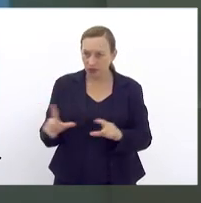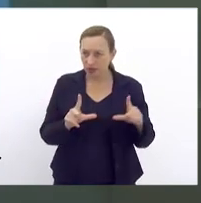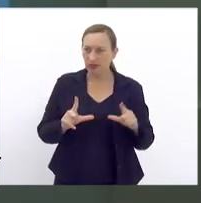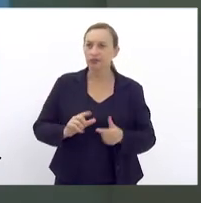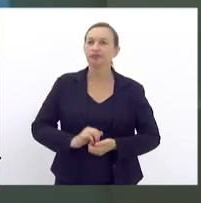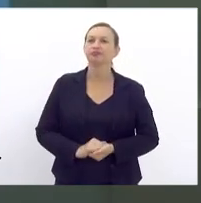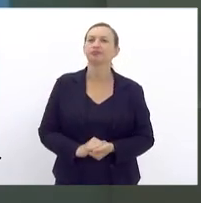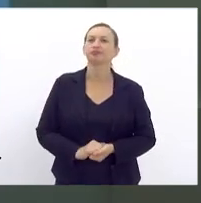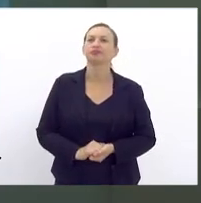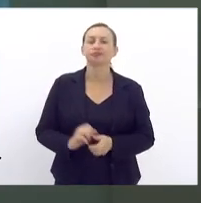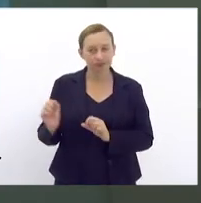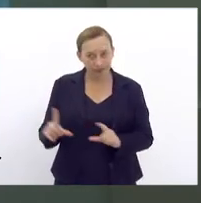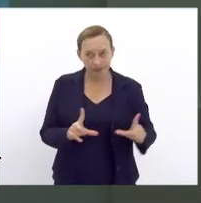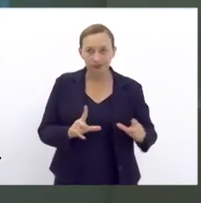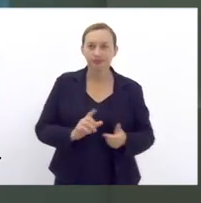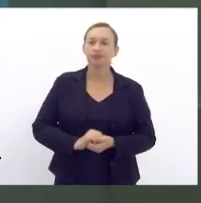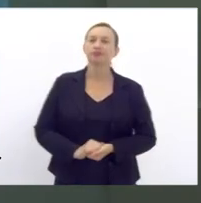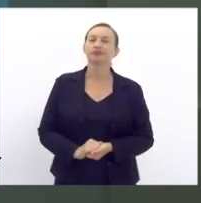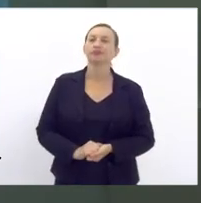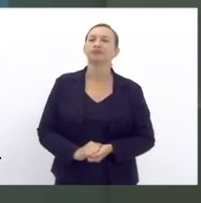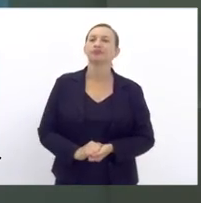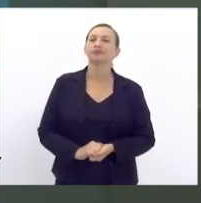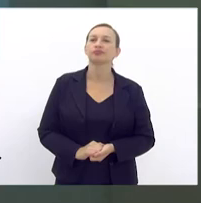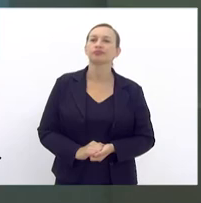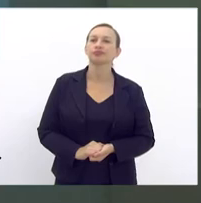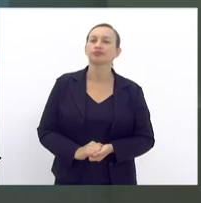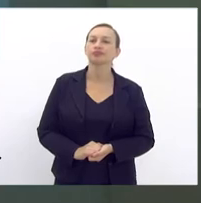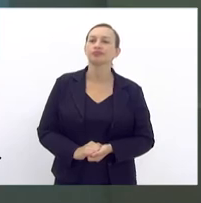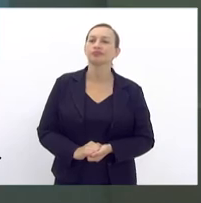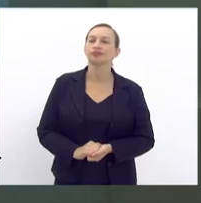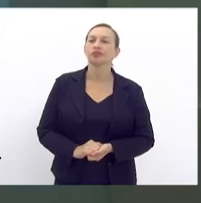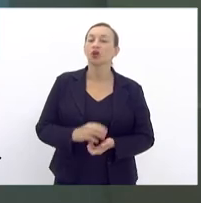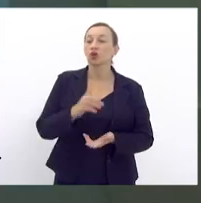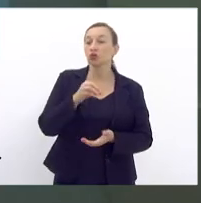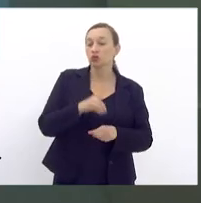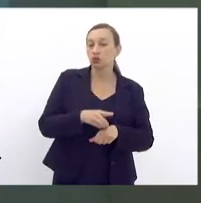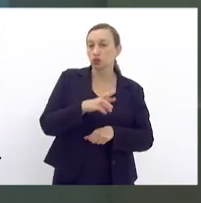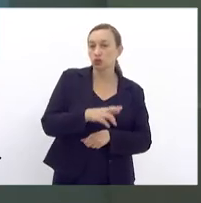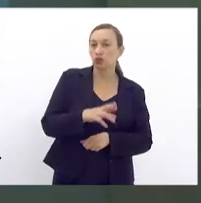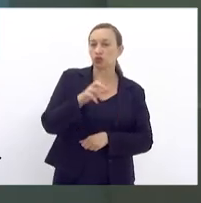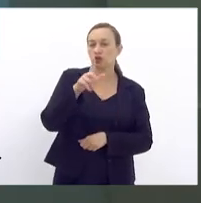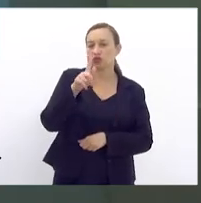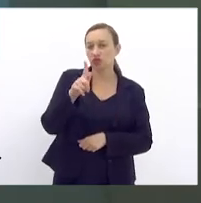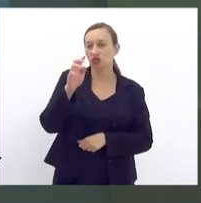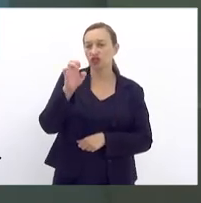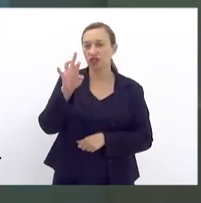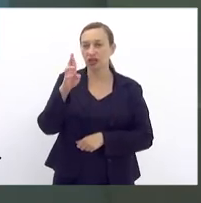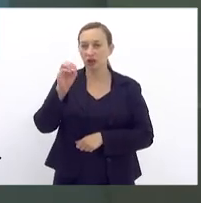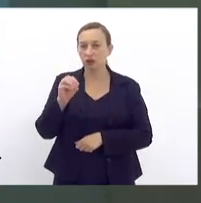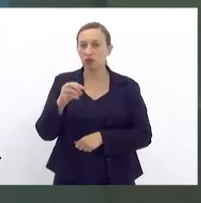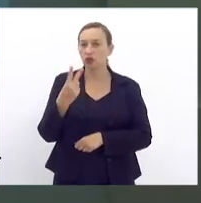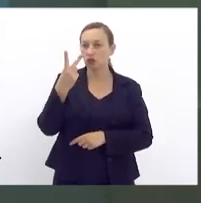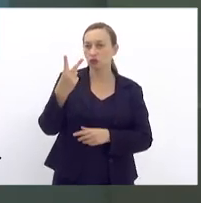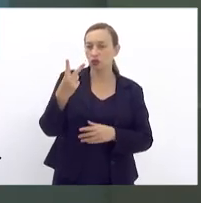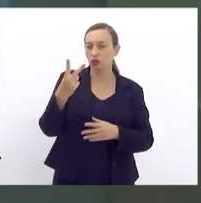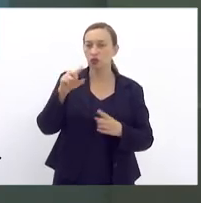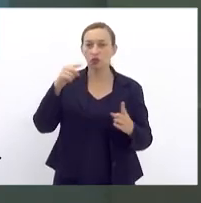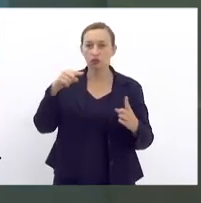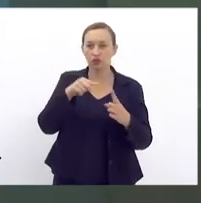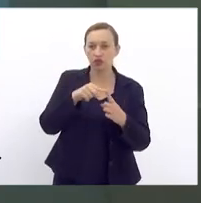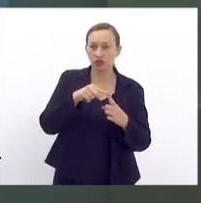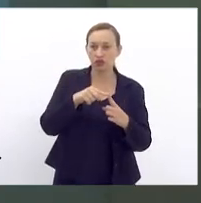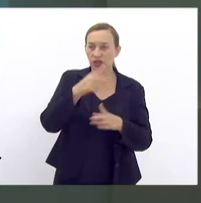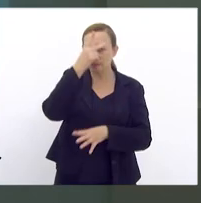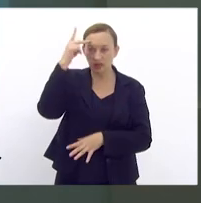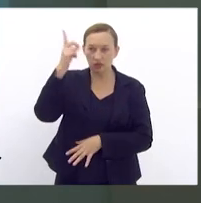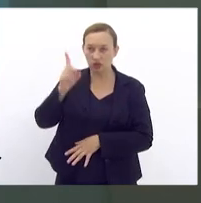favor vai passar é como bem disse o Doutor Geraldo a gente tem ali dois objetivos né uma parte a